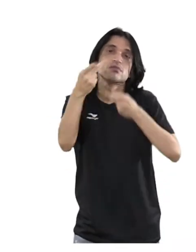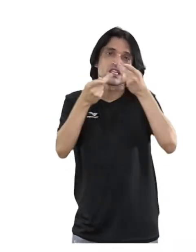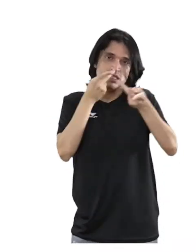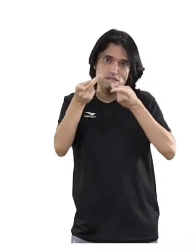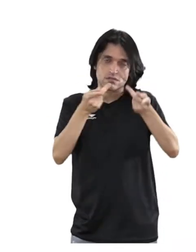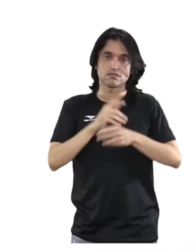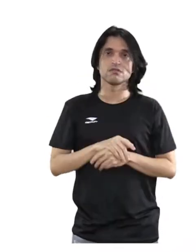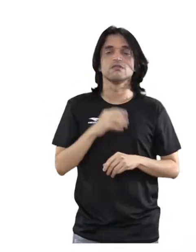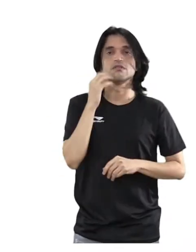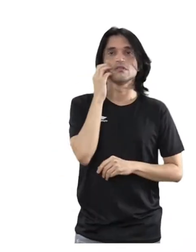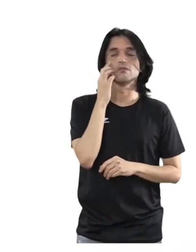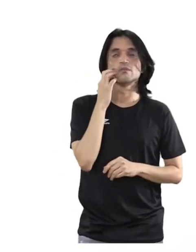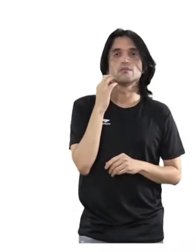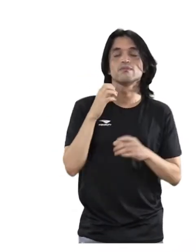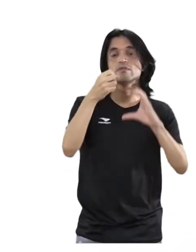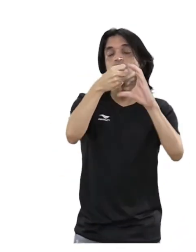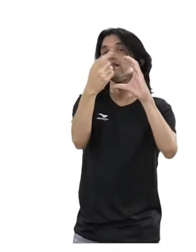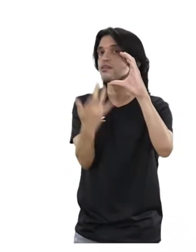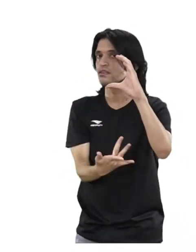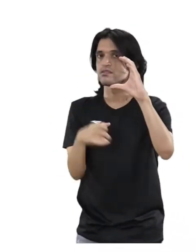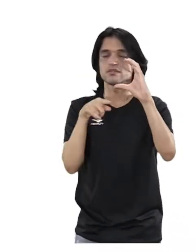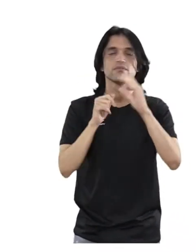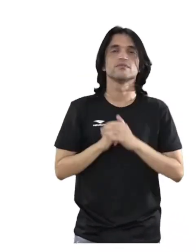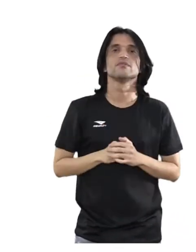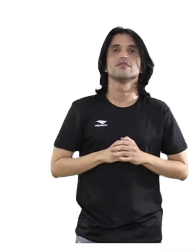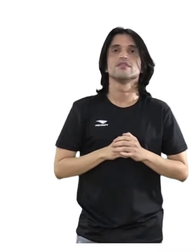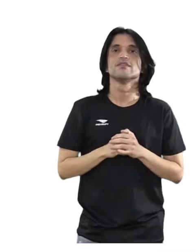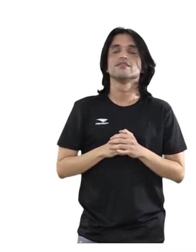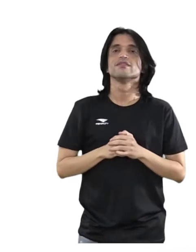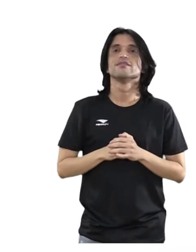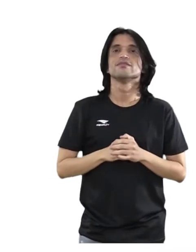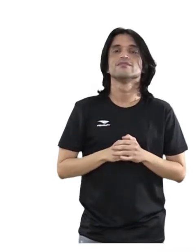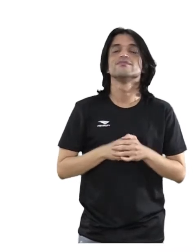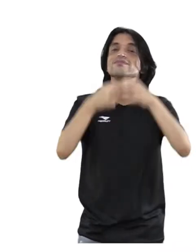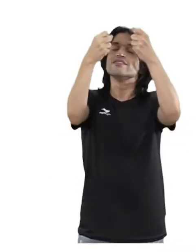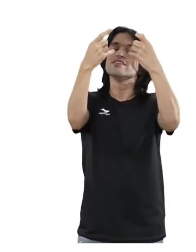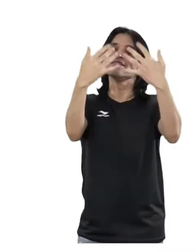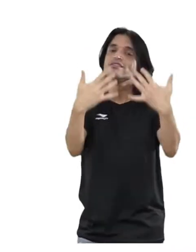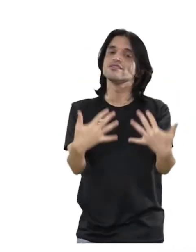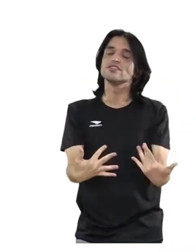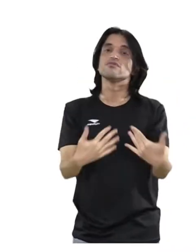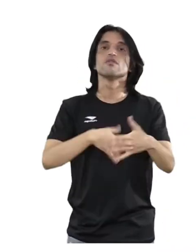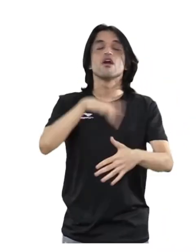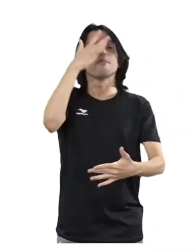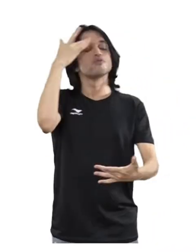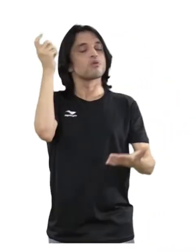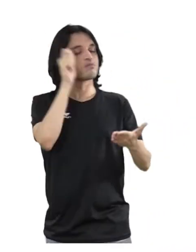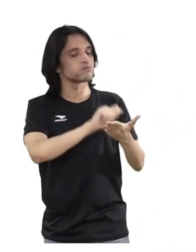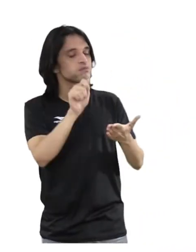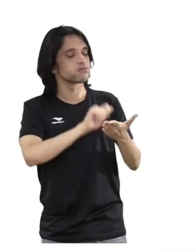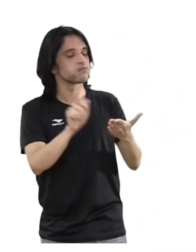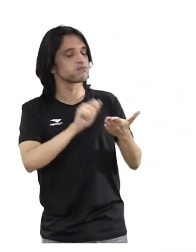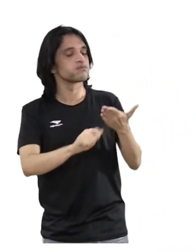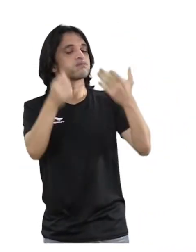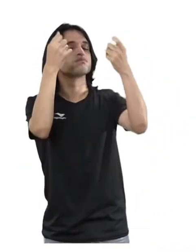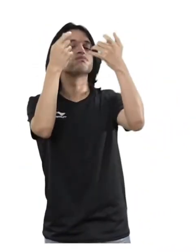resenha. Descritiva. O resenhista descreve o texto com suas palavras, oferecendo um apanhado da obra.